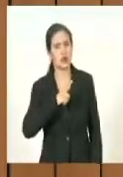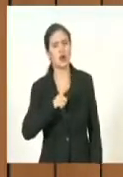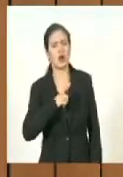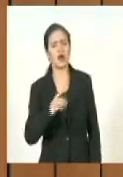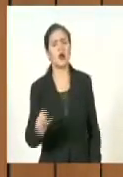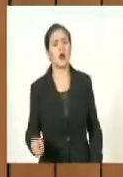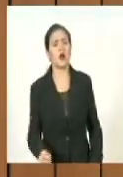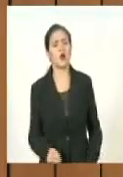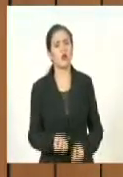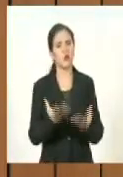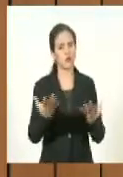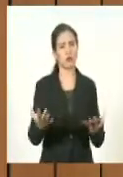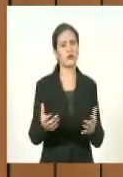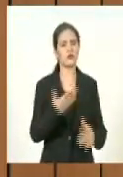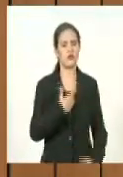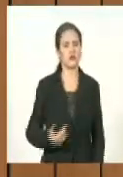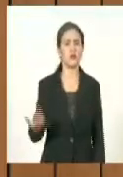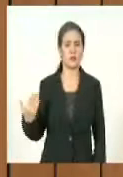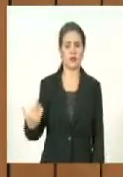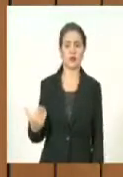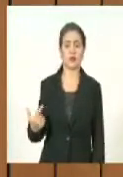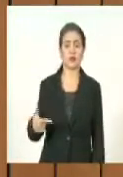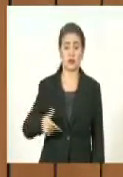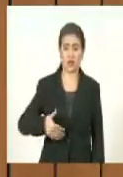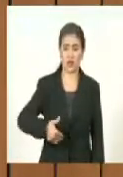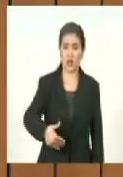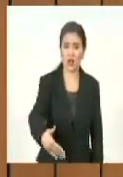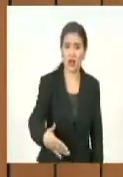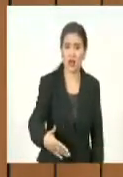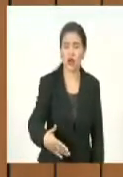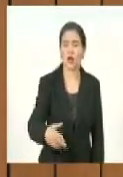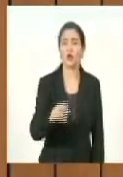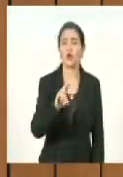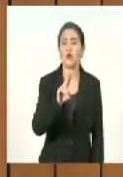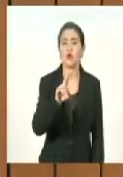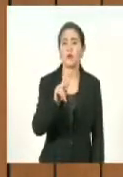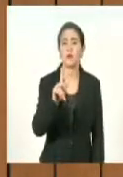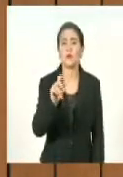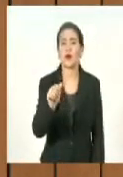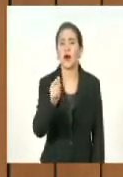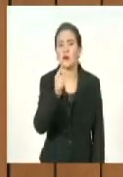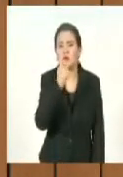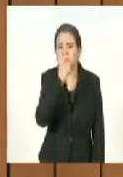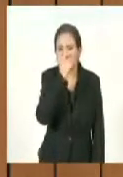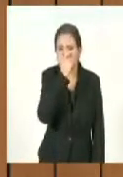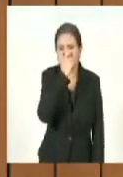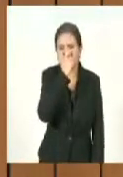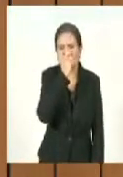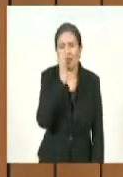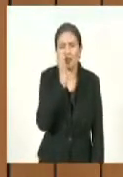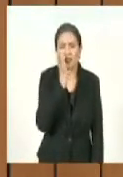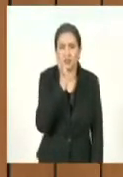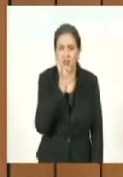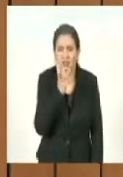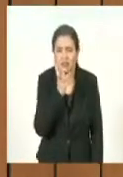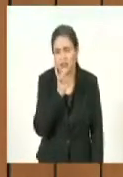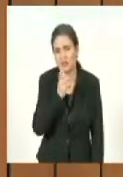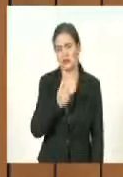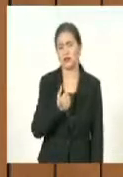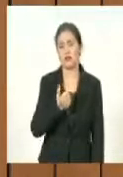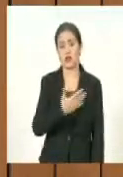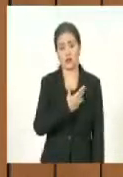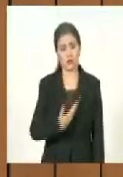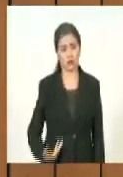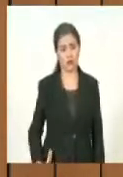estão lotadas e o governo quer cortar 30% do orçamento da saúde, sendo que precisaria era aumentar mais